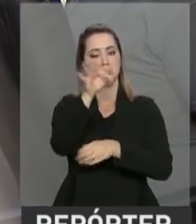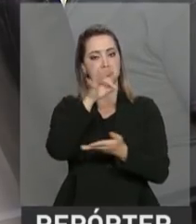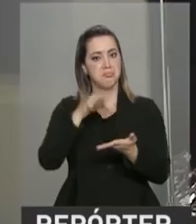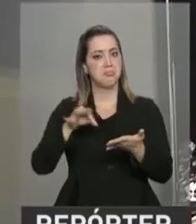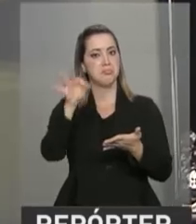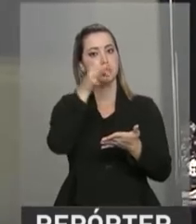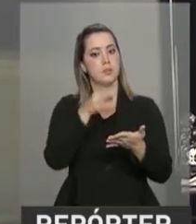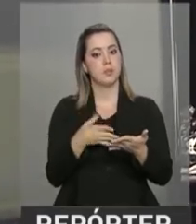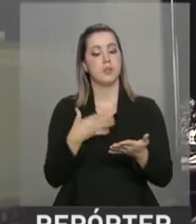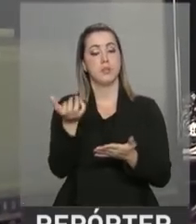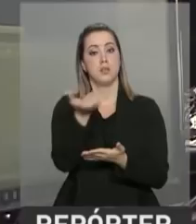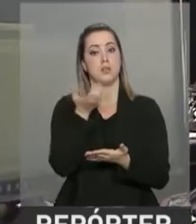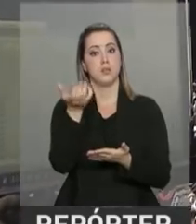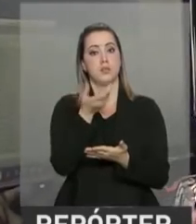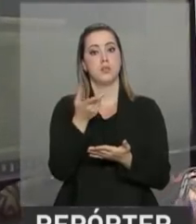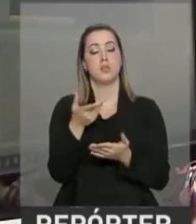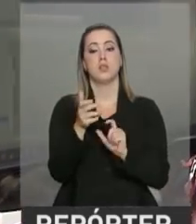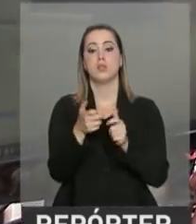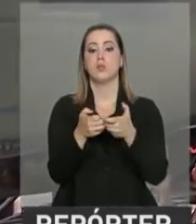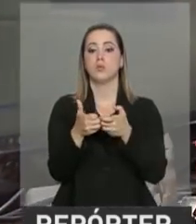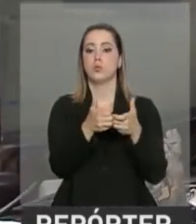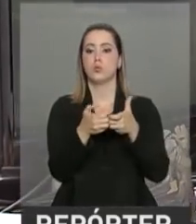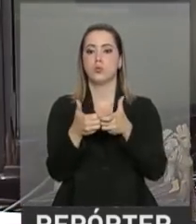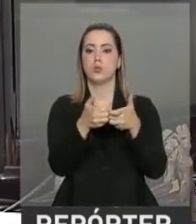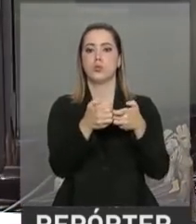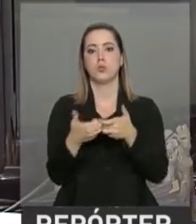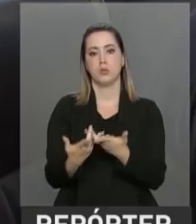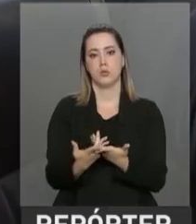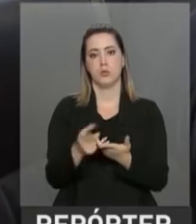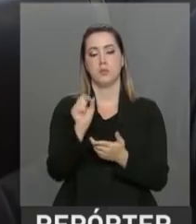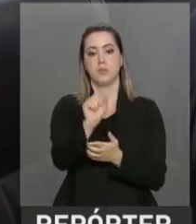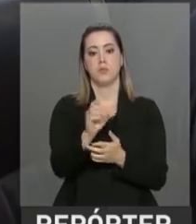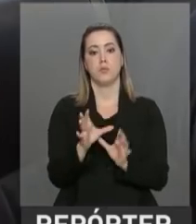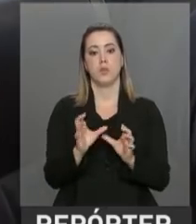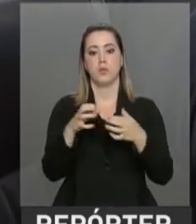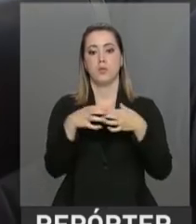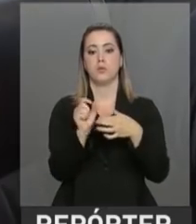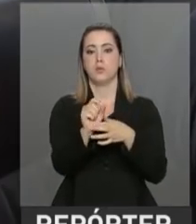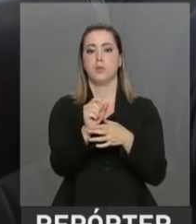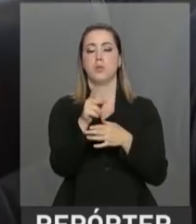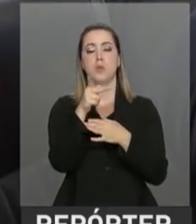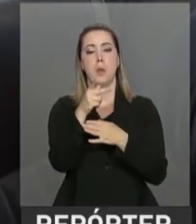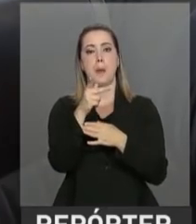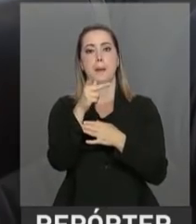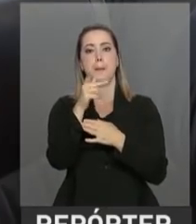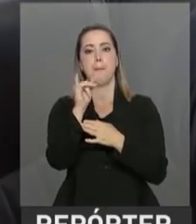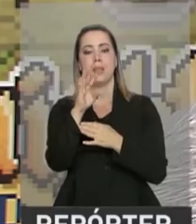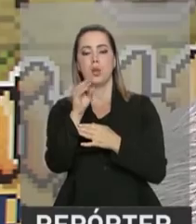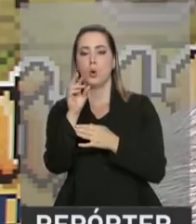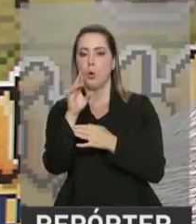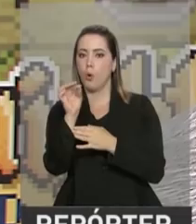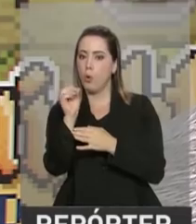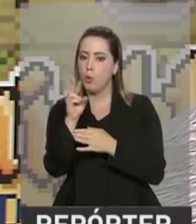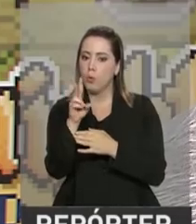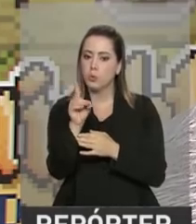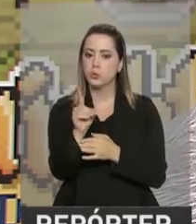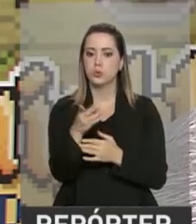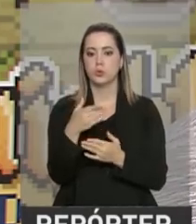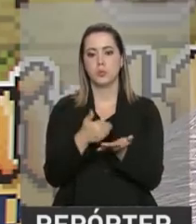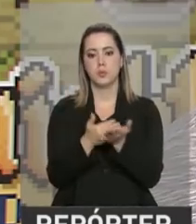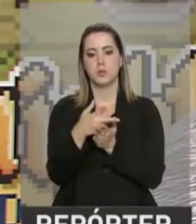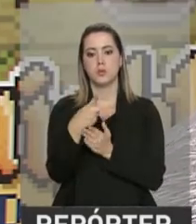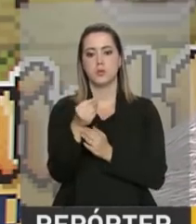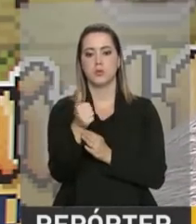um negócio de jogos eletrônicos com a ajuda da incubadora de empresas da UnB a behold nasceu em 2009 na época não tinha